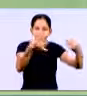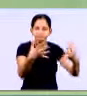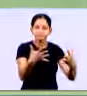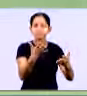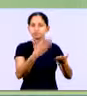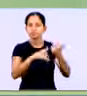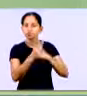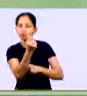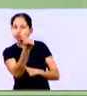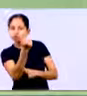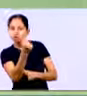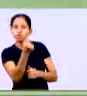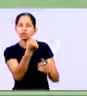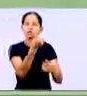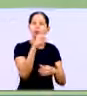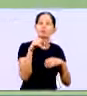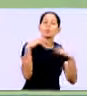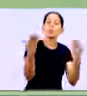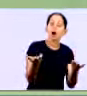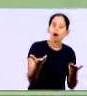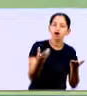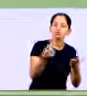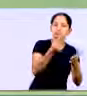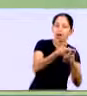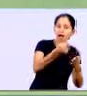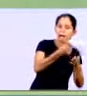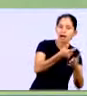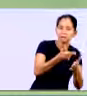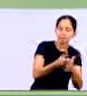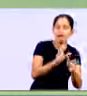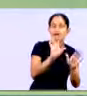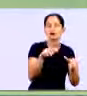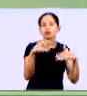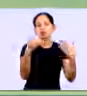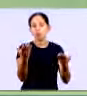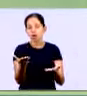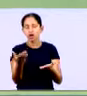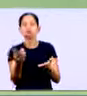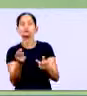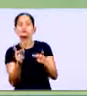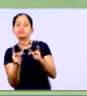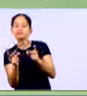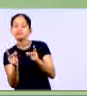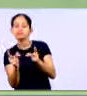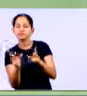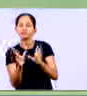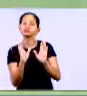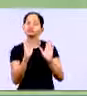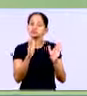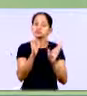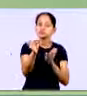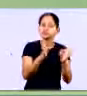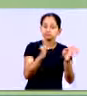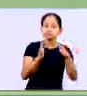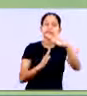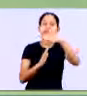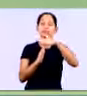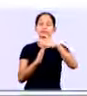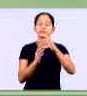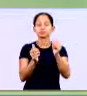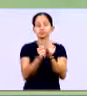de capital, certo? Que são entradas e saídas da empresa em um determinado período de tempo, como eu tinha explicado para